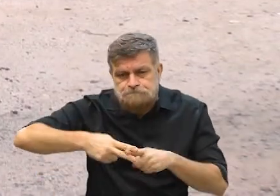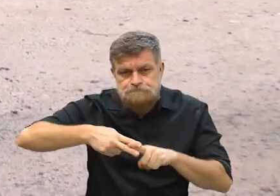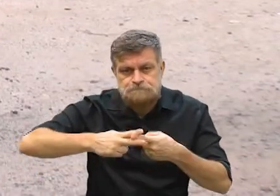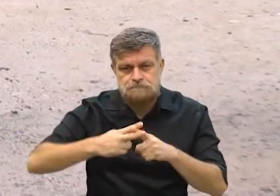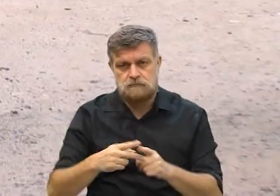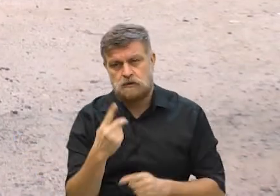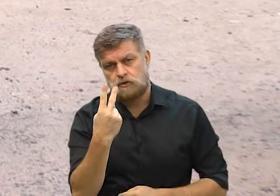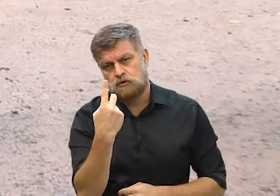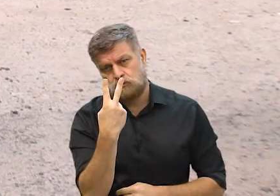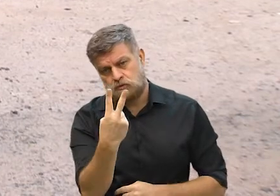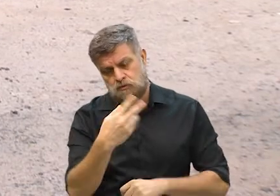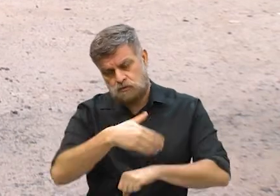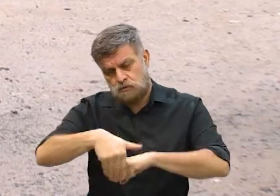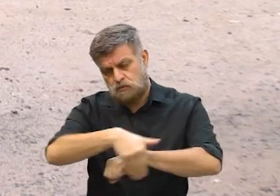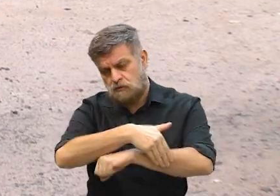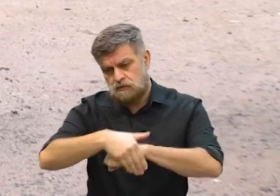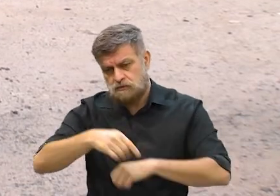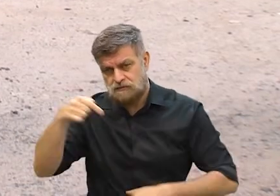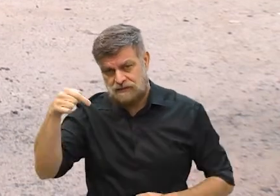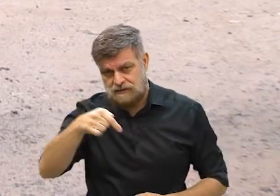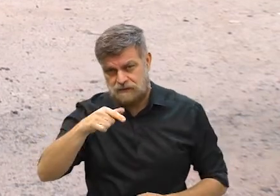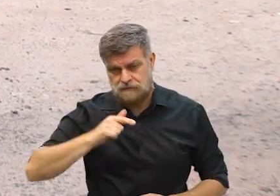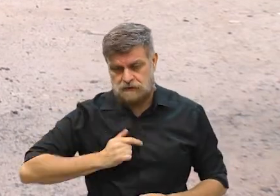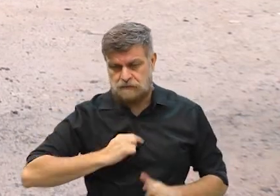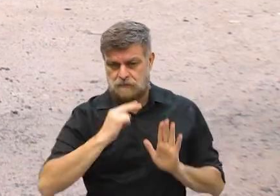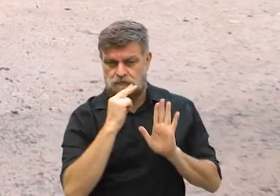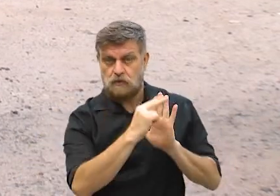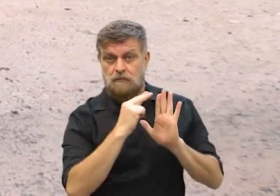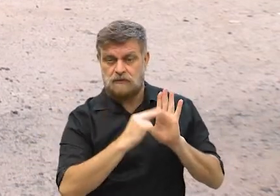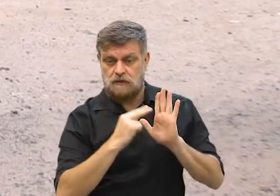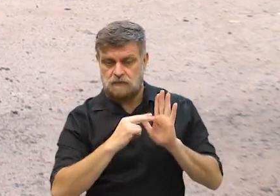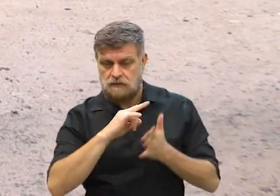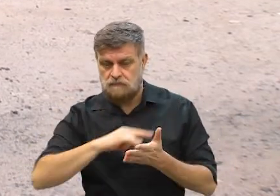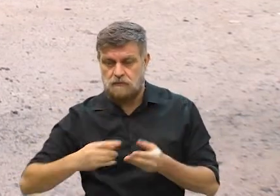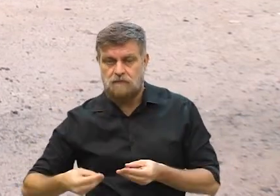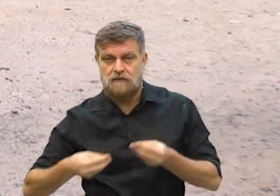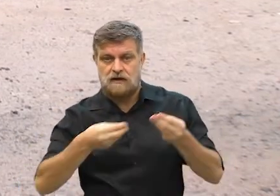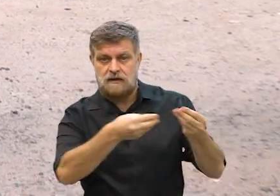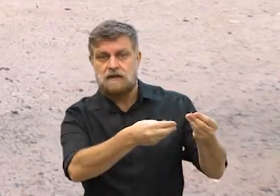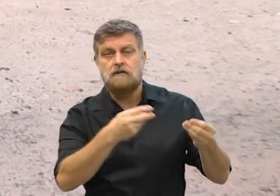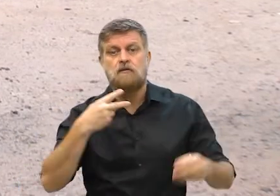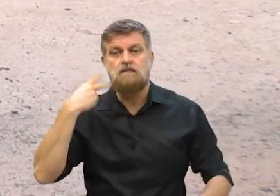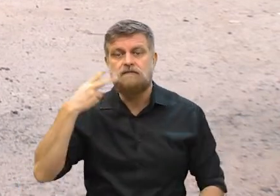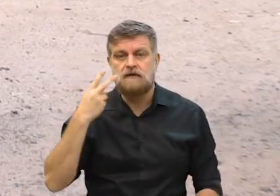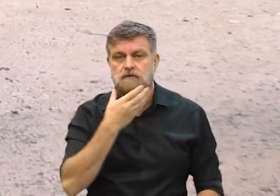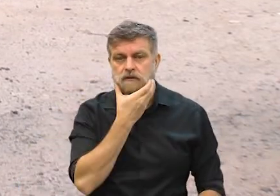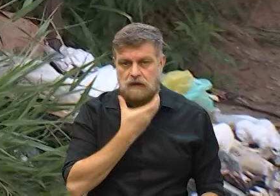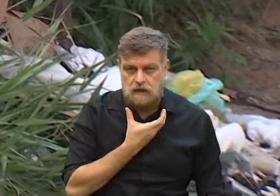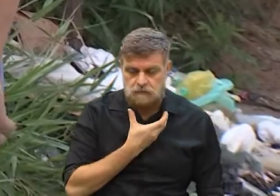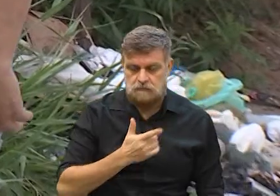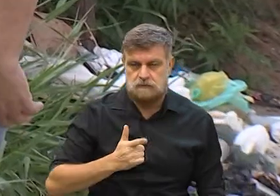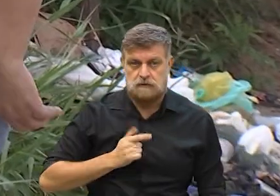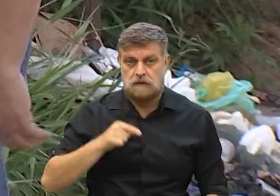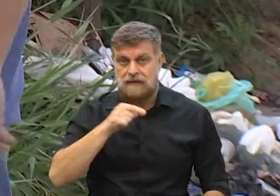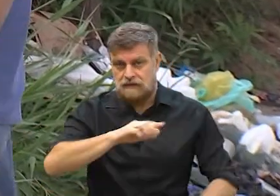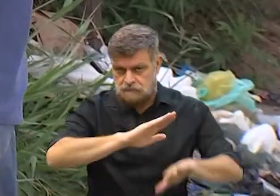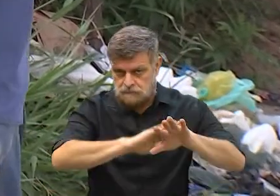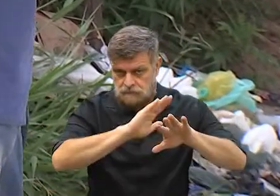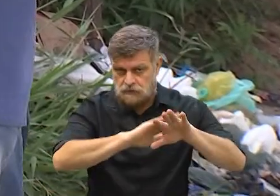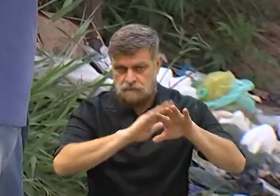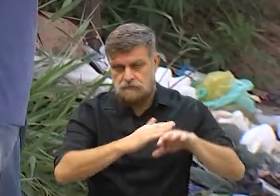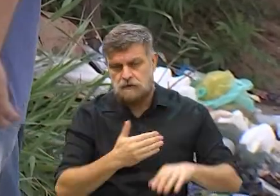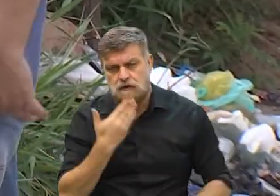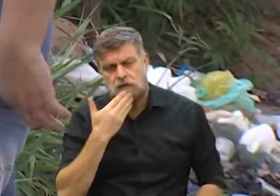manutenção principalmente de duas ruas aqui da região. Esse abaixo-assinado foi entregue ao vereador Carmo Luiz. A partir daí,